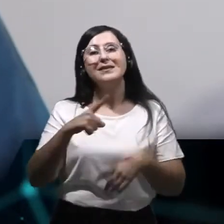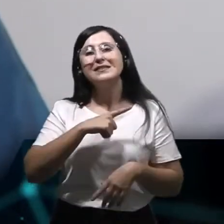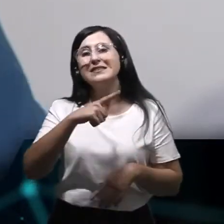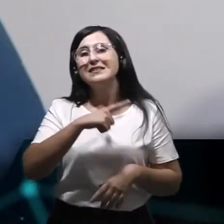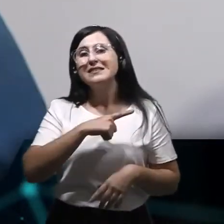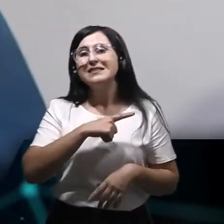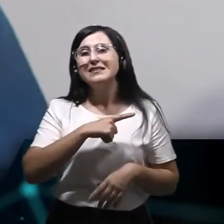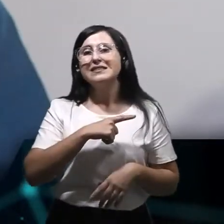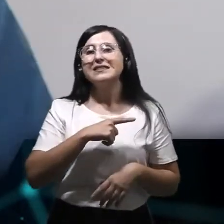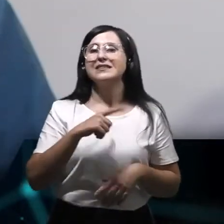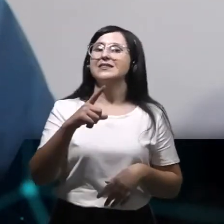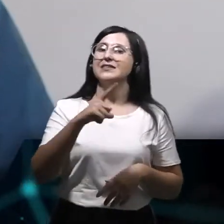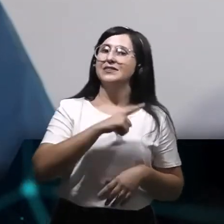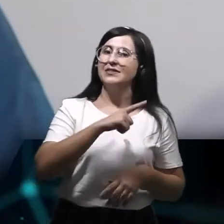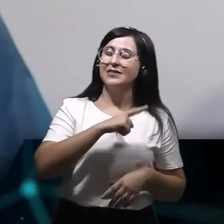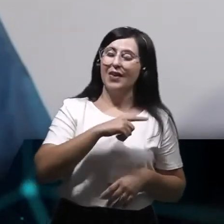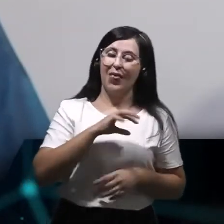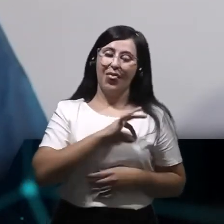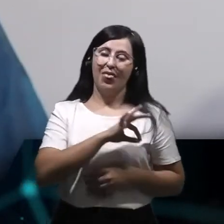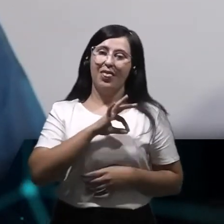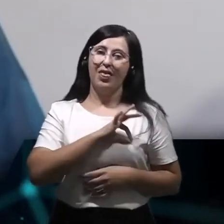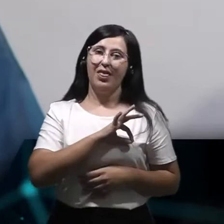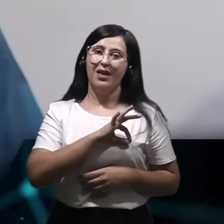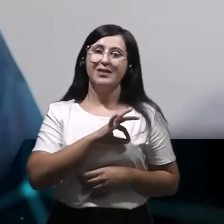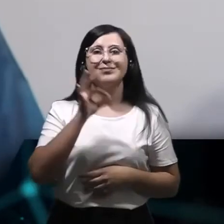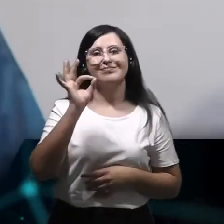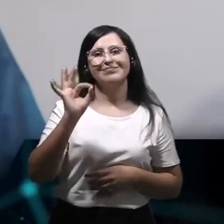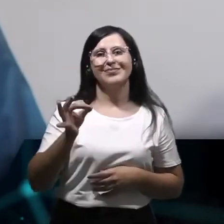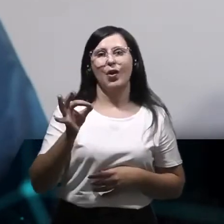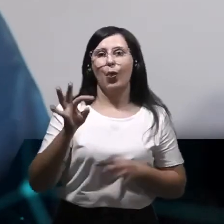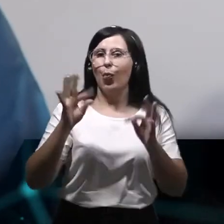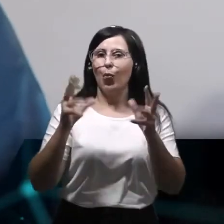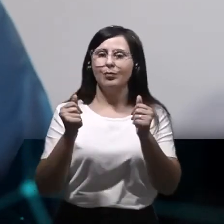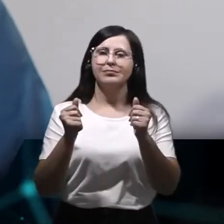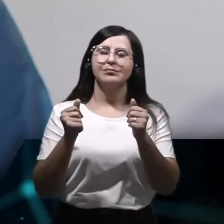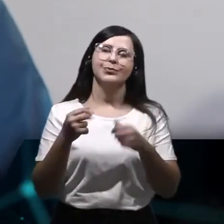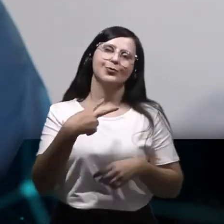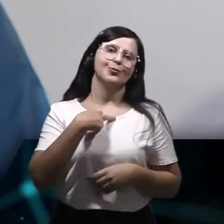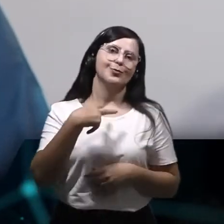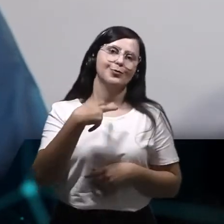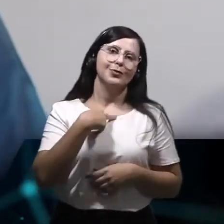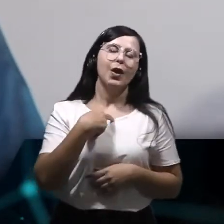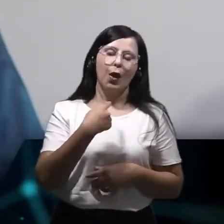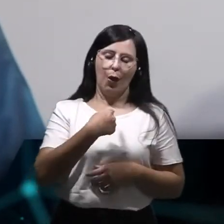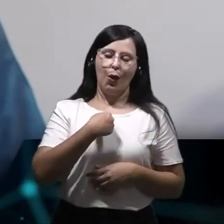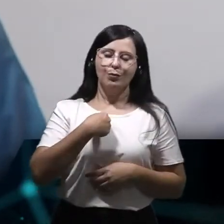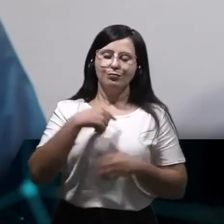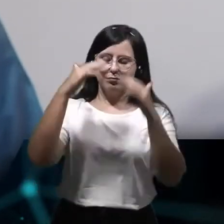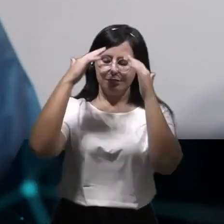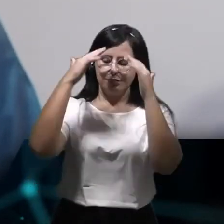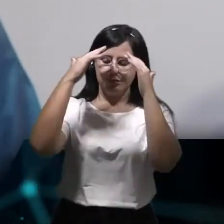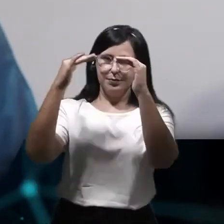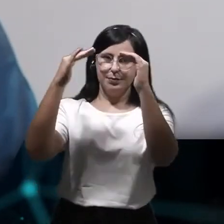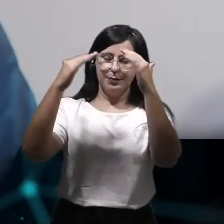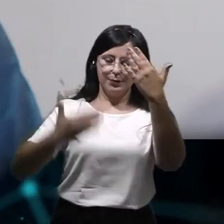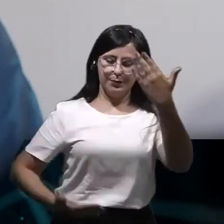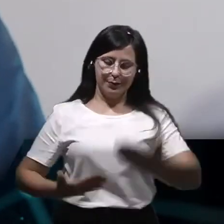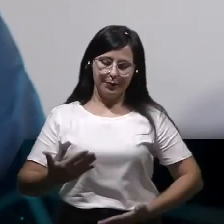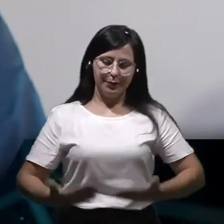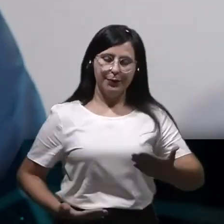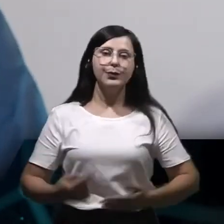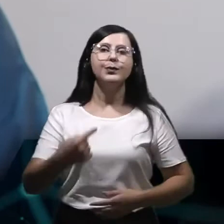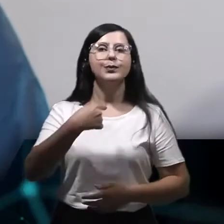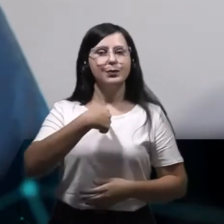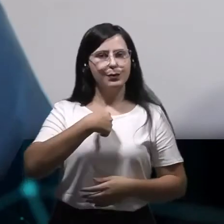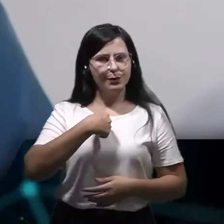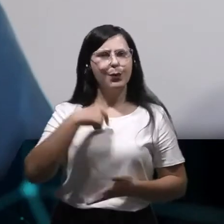completo. Isso é lesar o funcionário. E eu, como tenho respeito pelo funcionário, assim que eu cheguei lá, eu